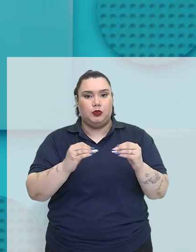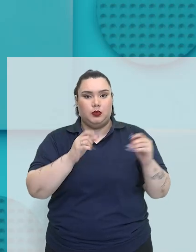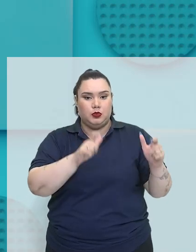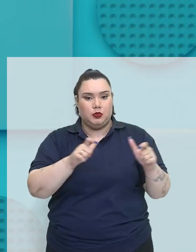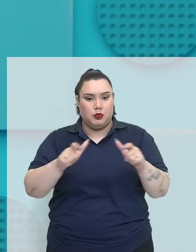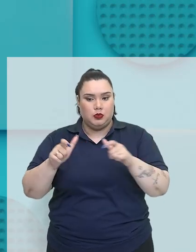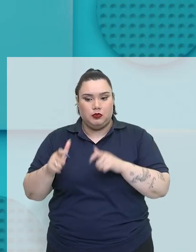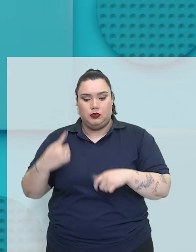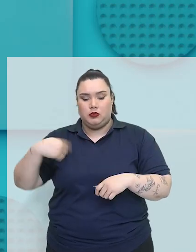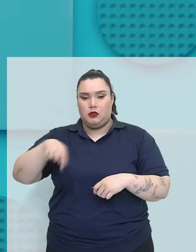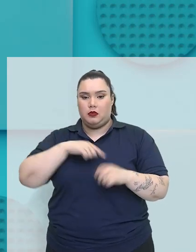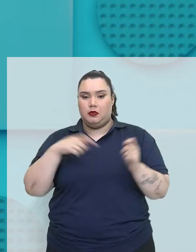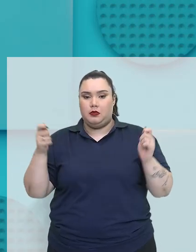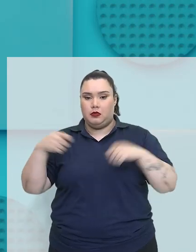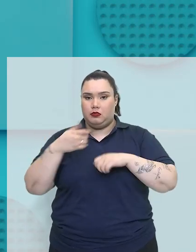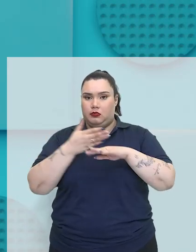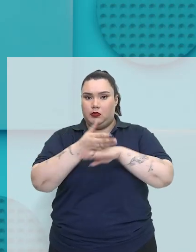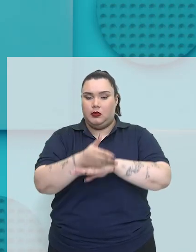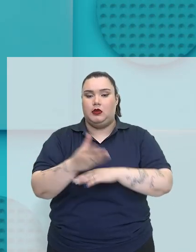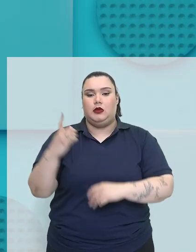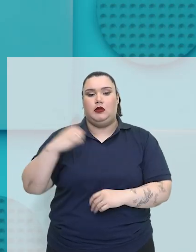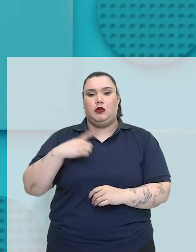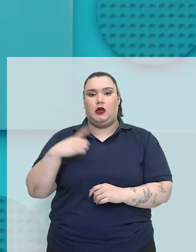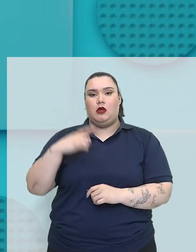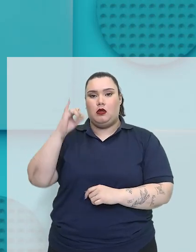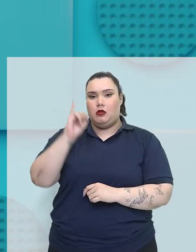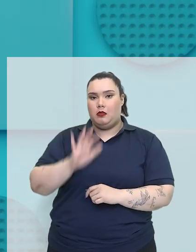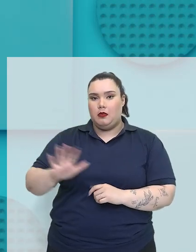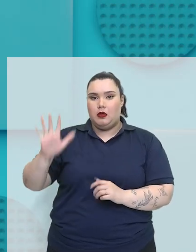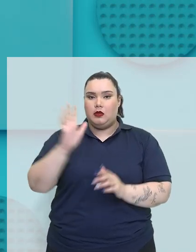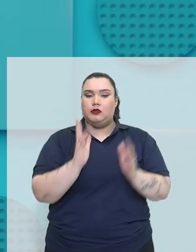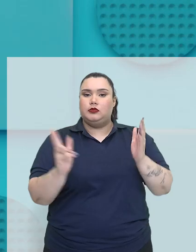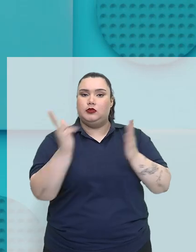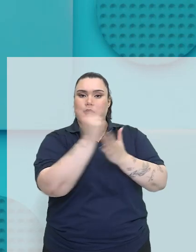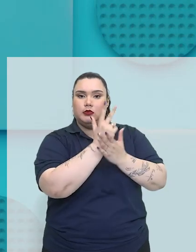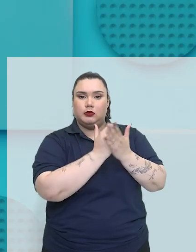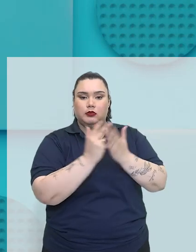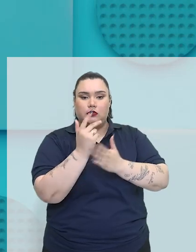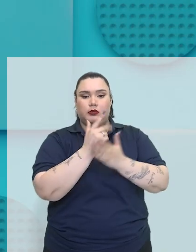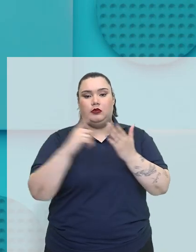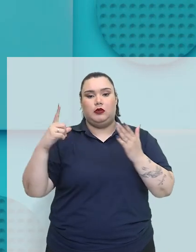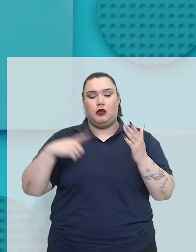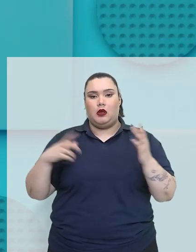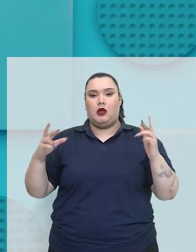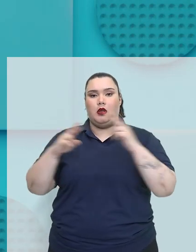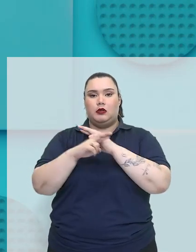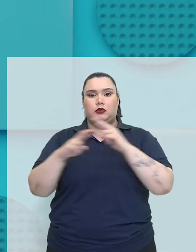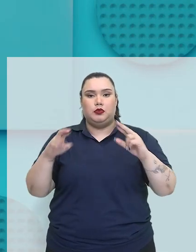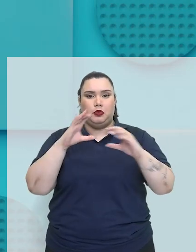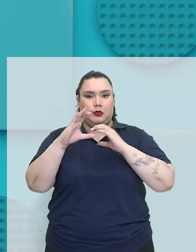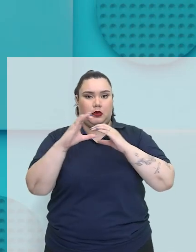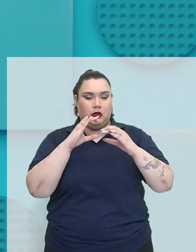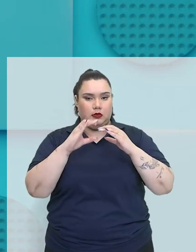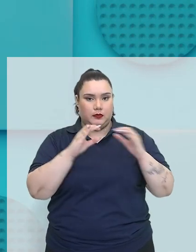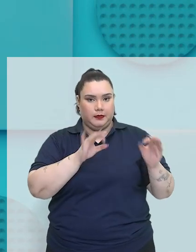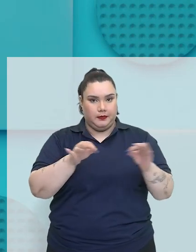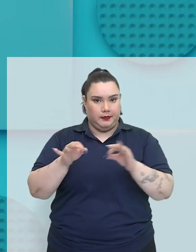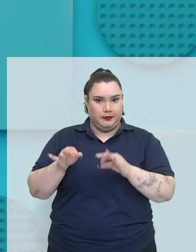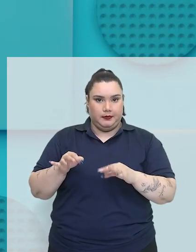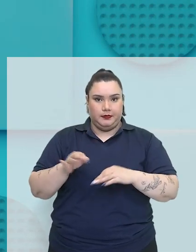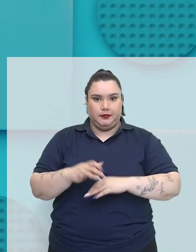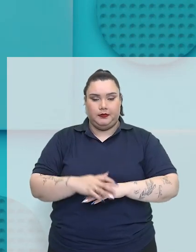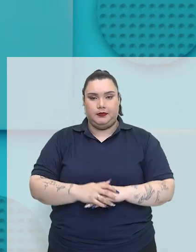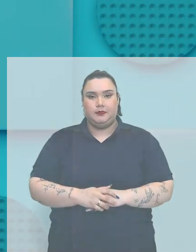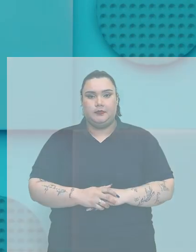todos os lugares que a gente possa estar, existem imagens, desenhos que estão sempre comunicando algo para a gente. E